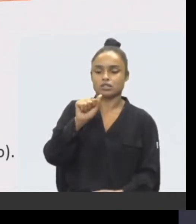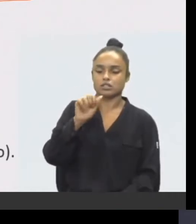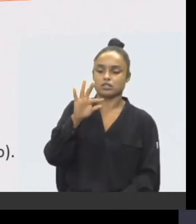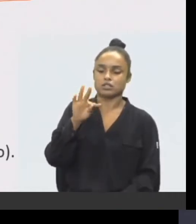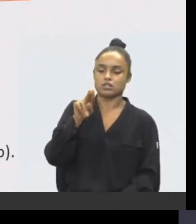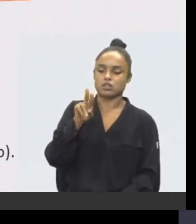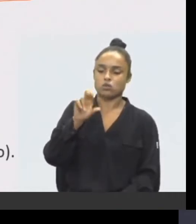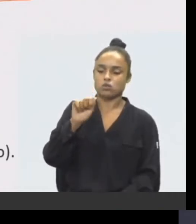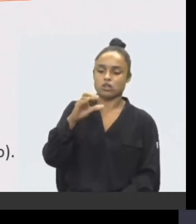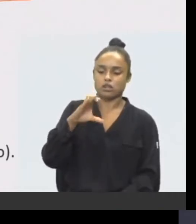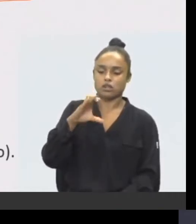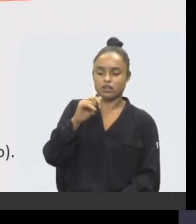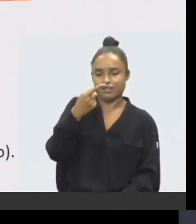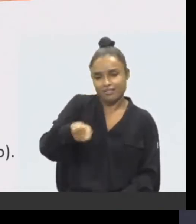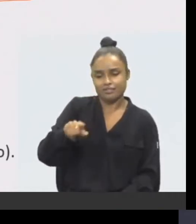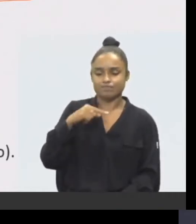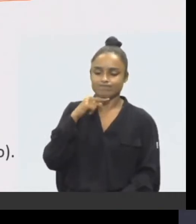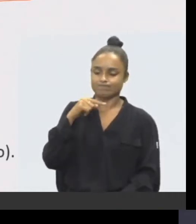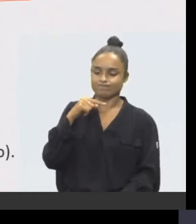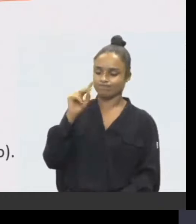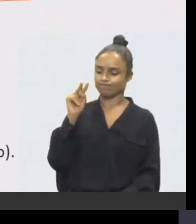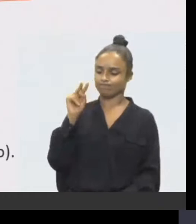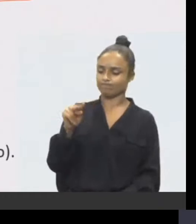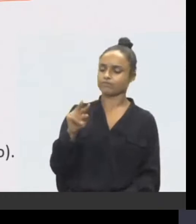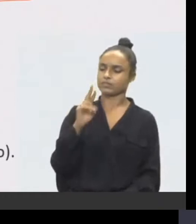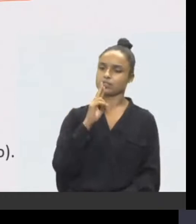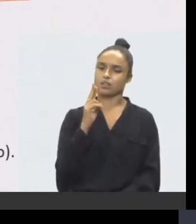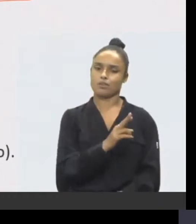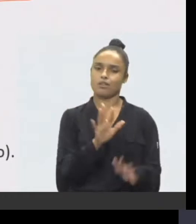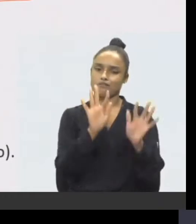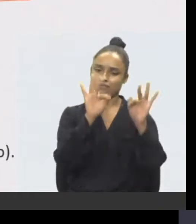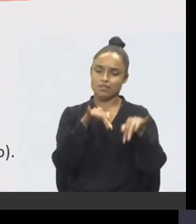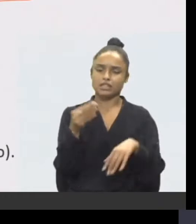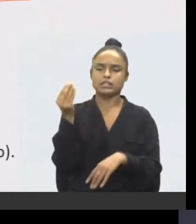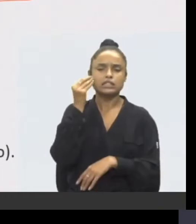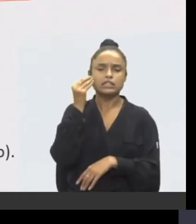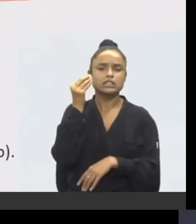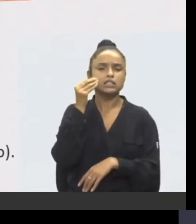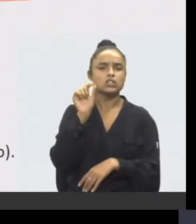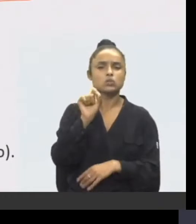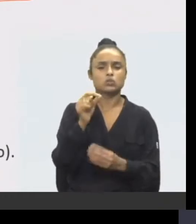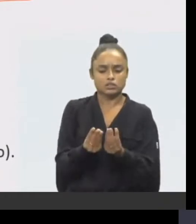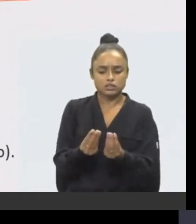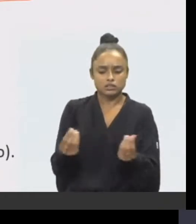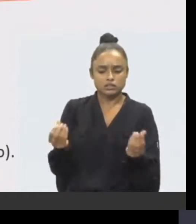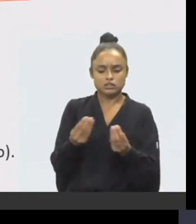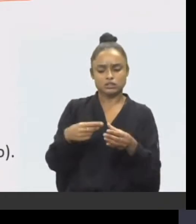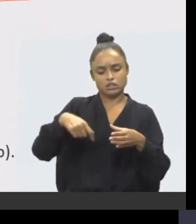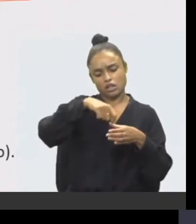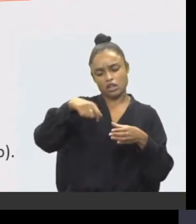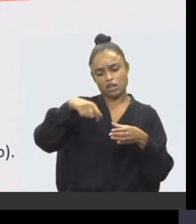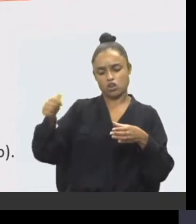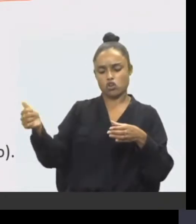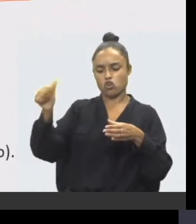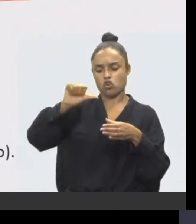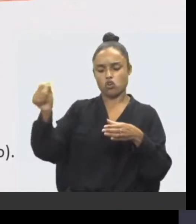conseguir observar o resultado final do teste. E nós precisamos dissolver completamente o